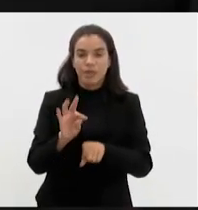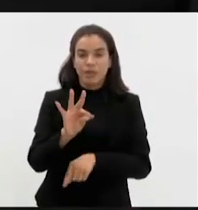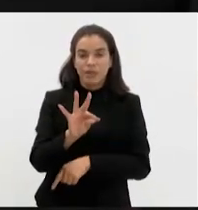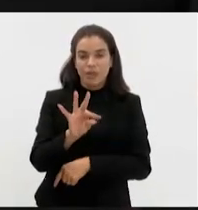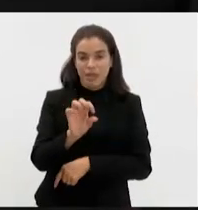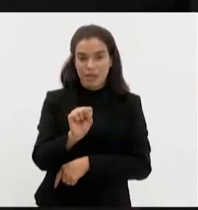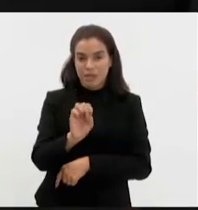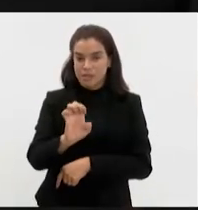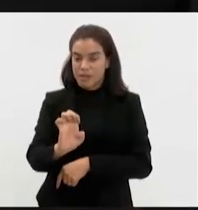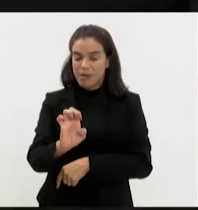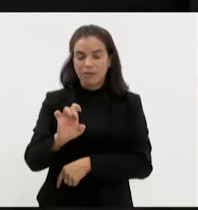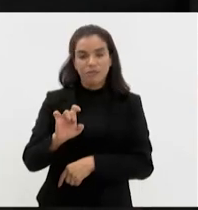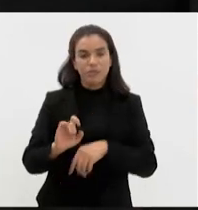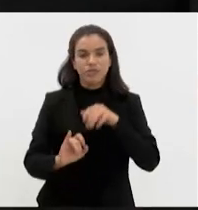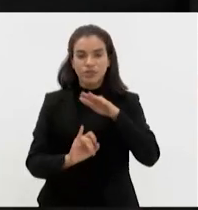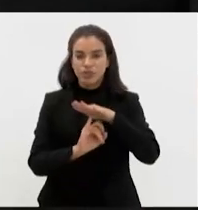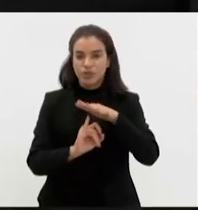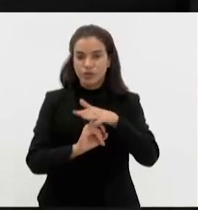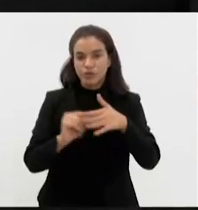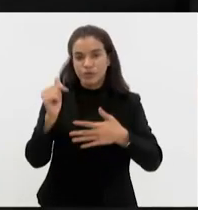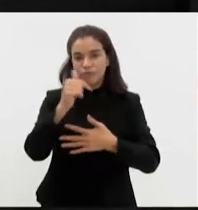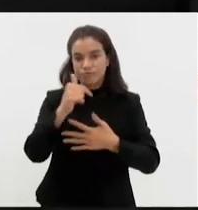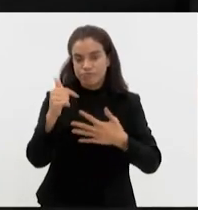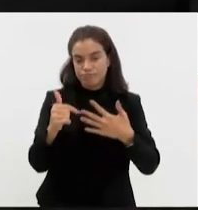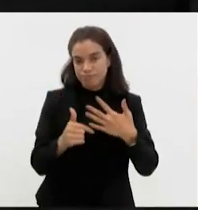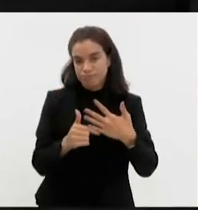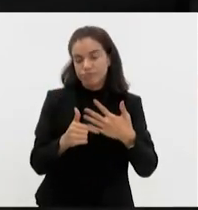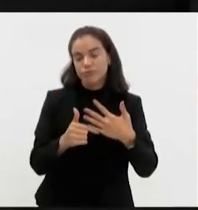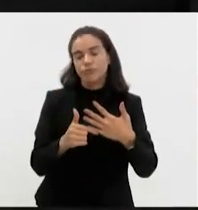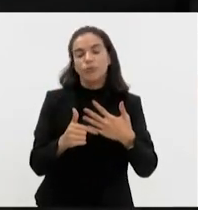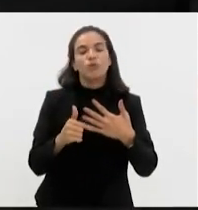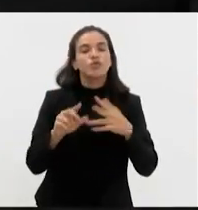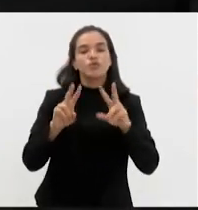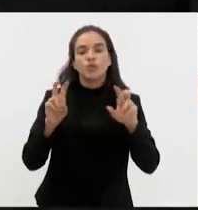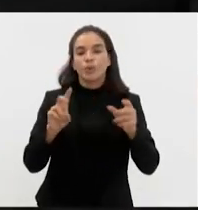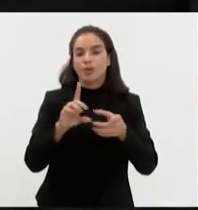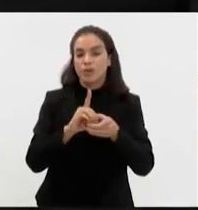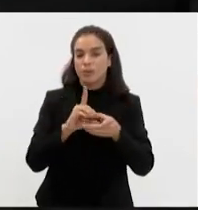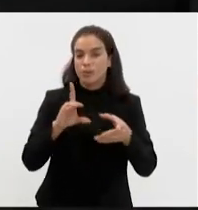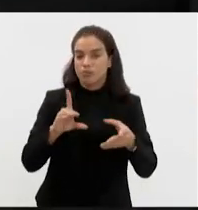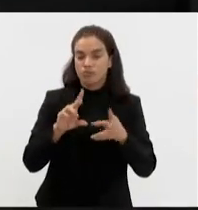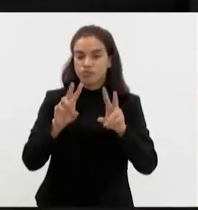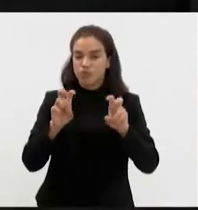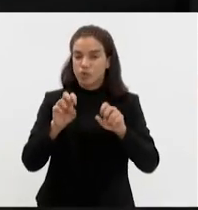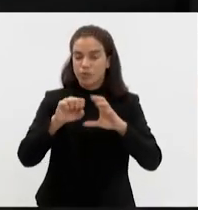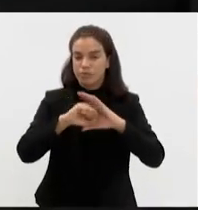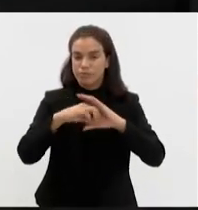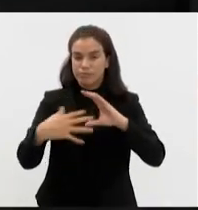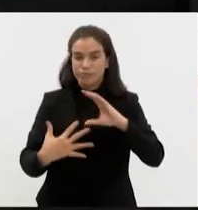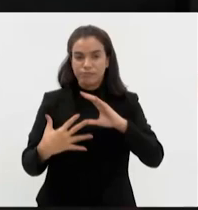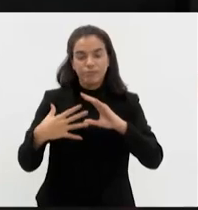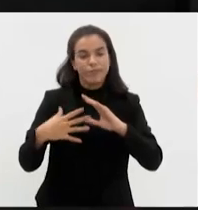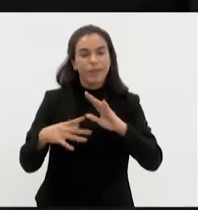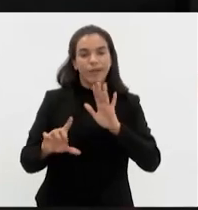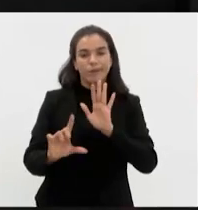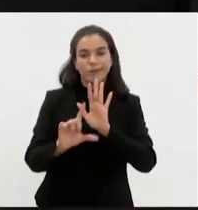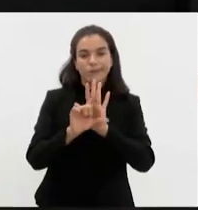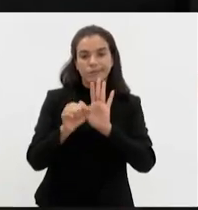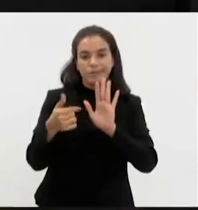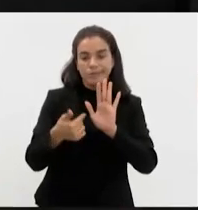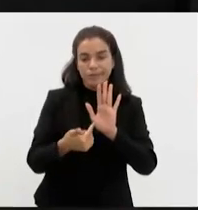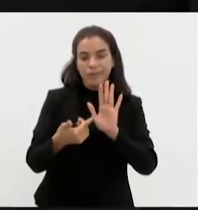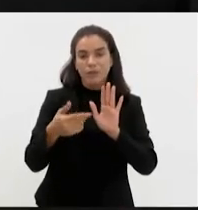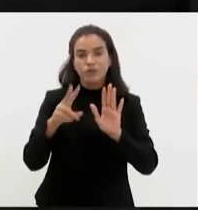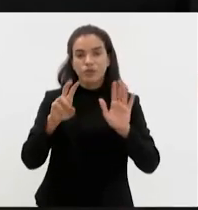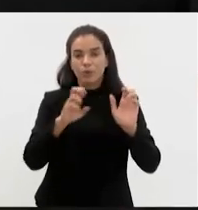de outras instituições na defesa do Estado democrático de direito bem como sobre aspectos legais e importantes sobre o